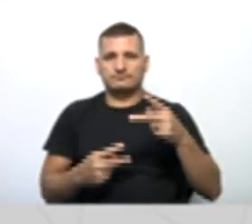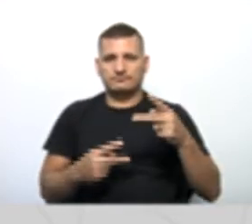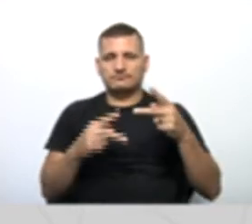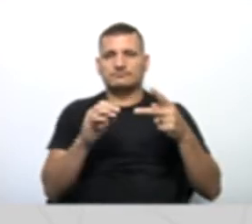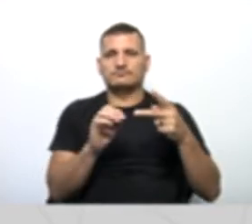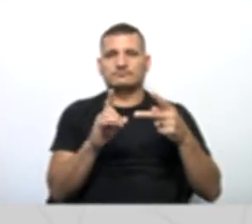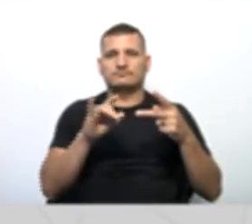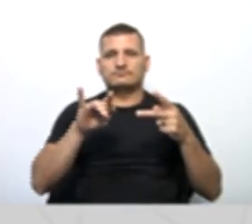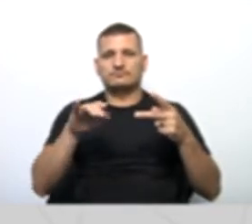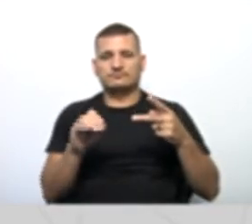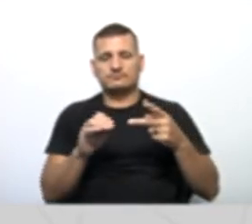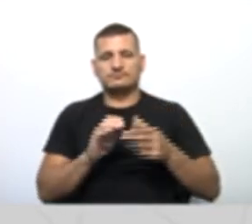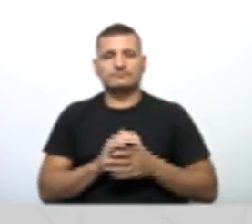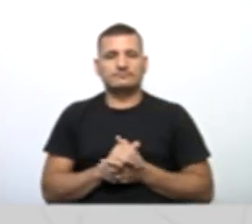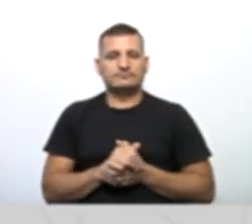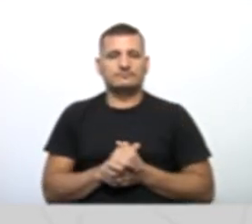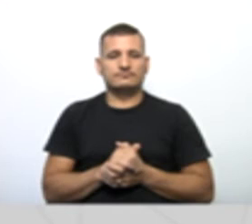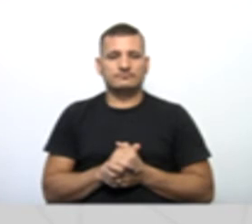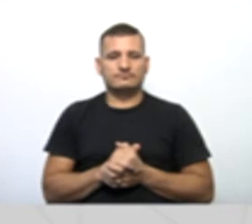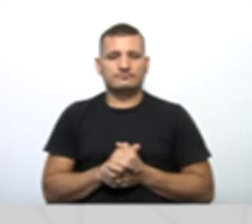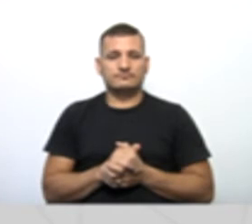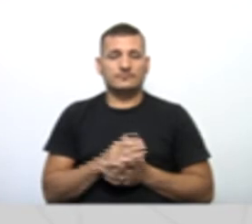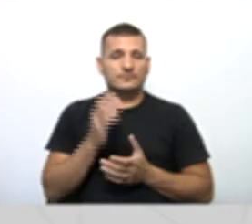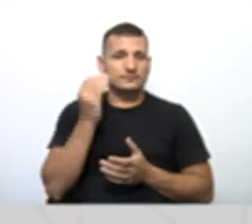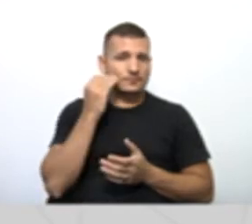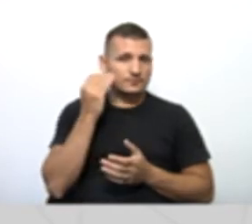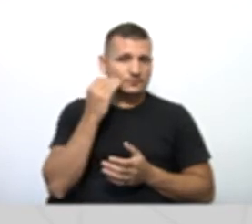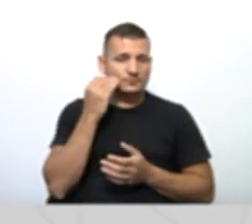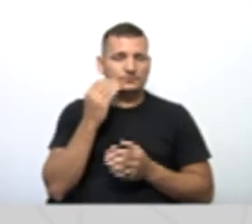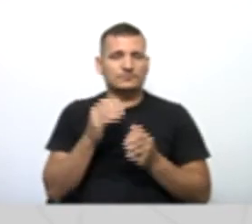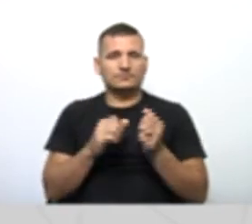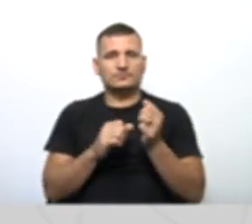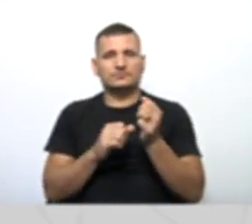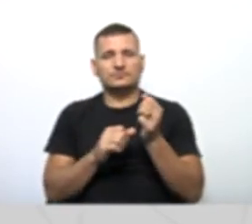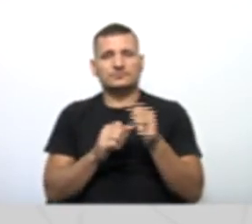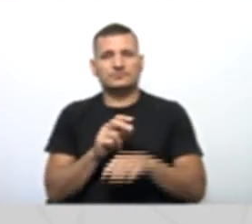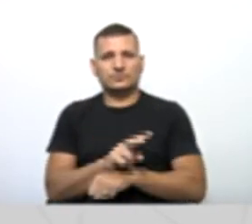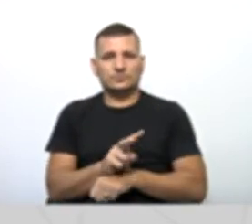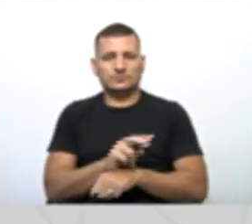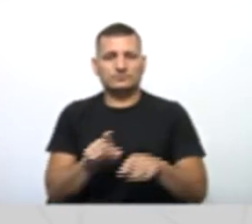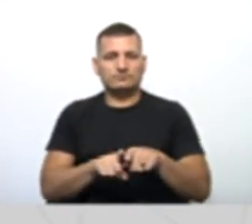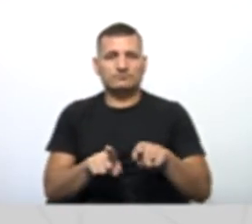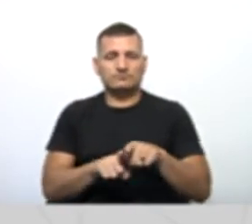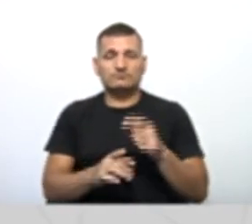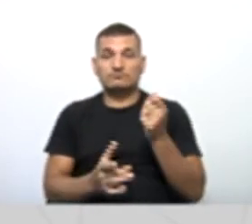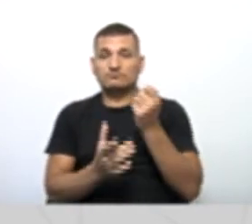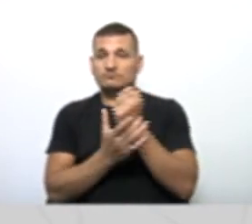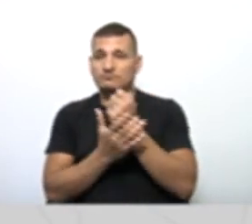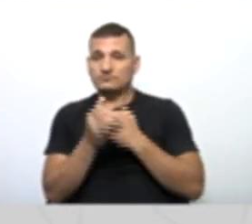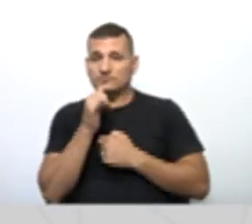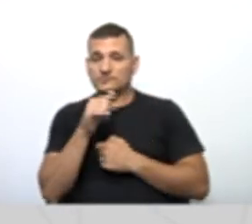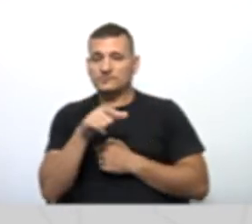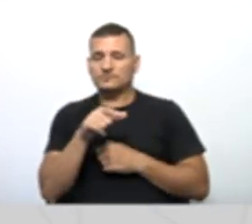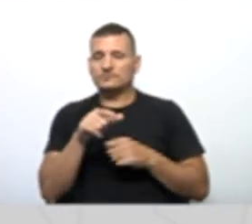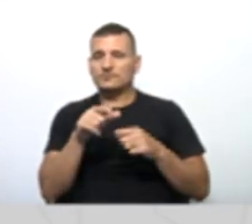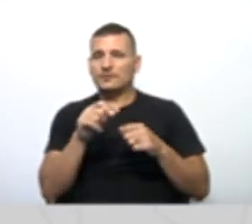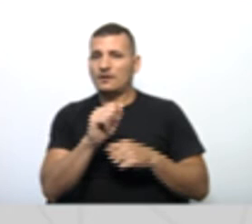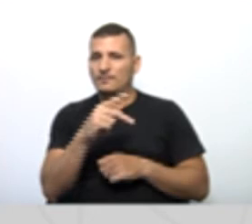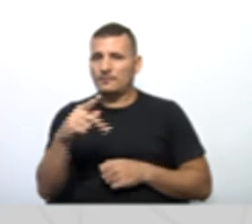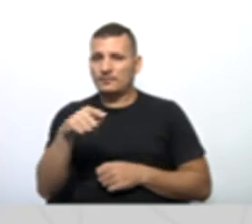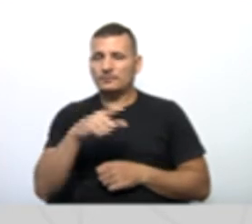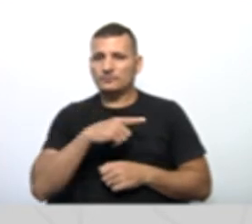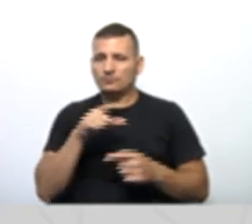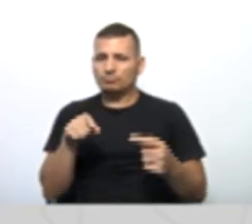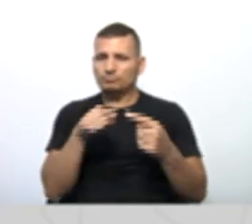Okay? E os testes de segurança, né, utilizados para garantir que a aplicação esteja atendendo os pré-requisitos de